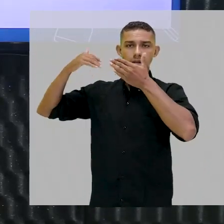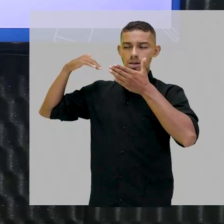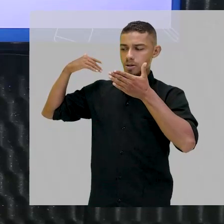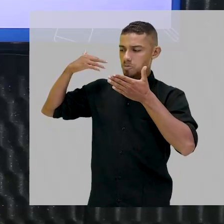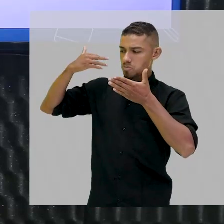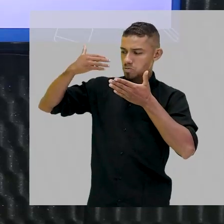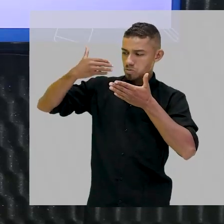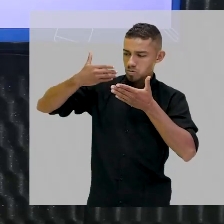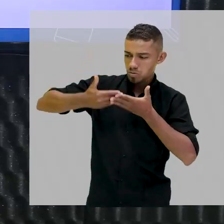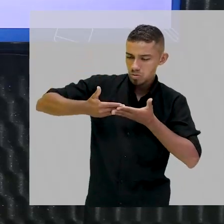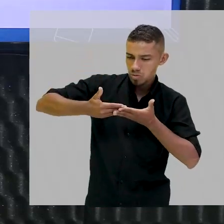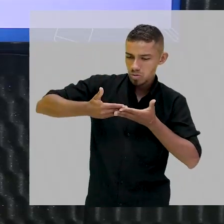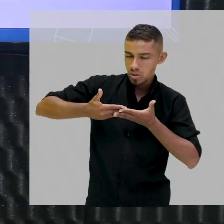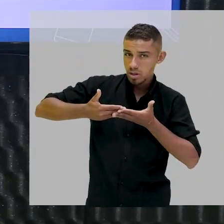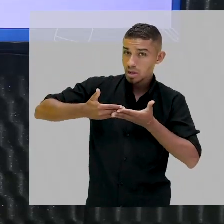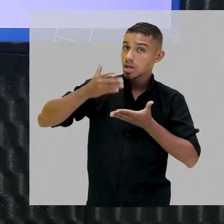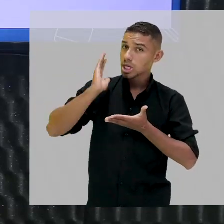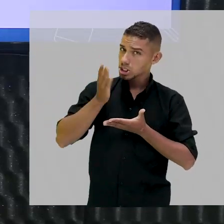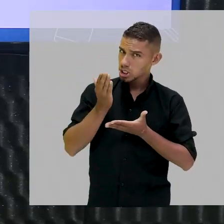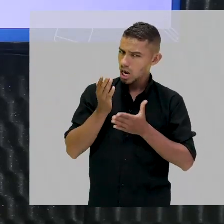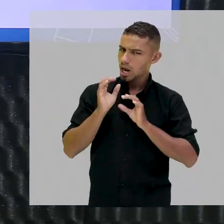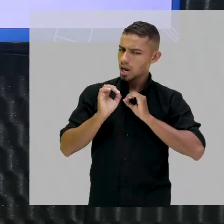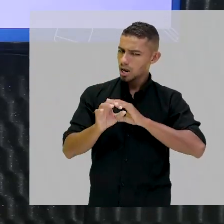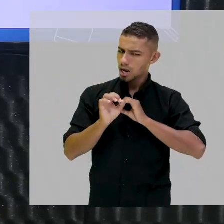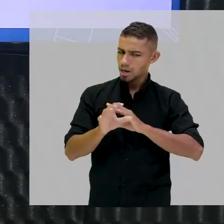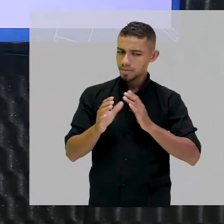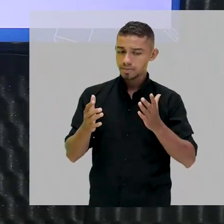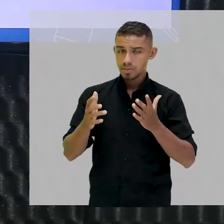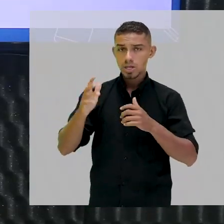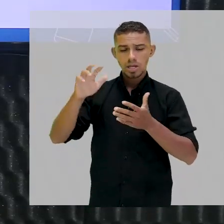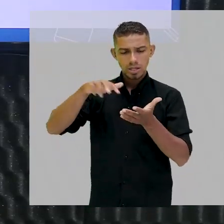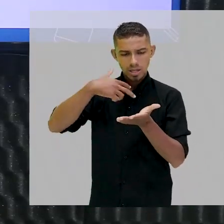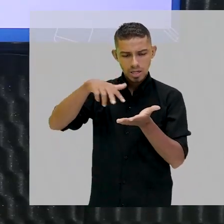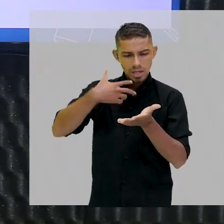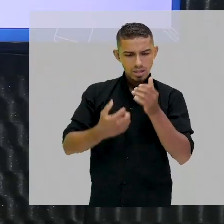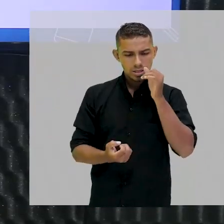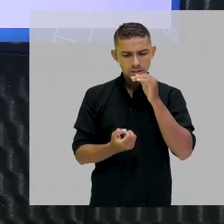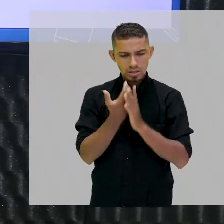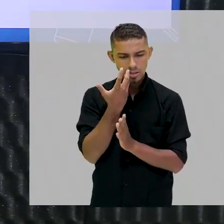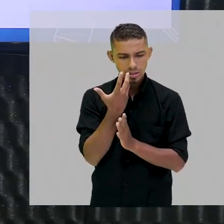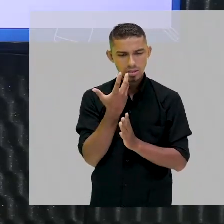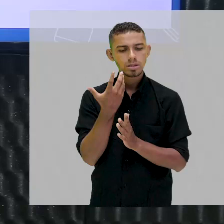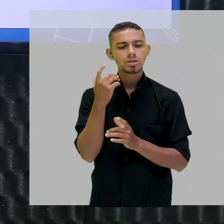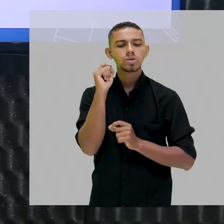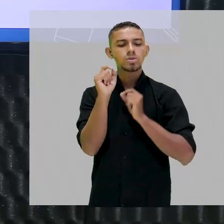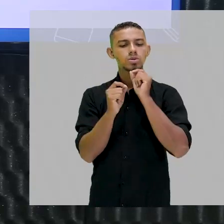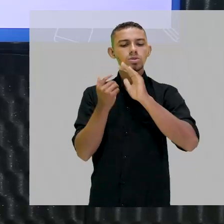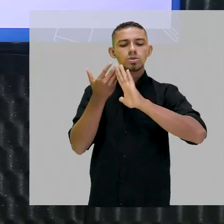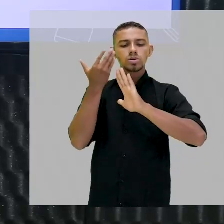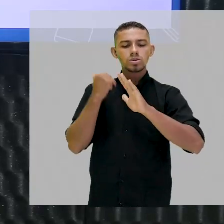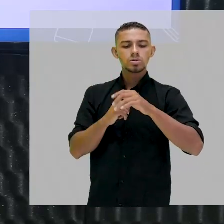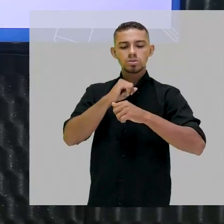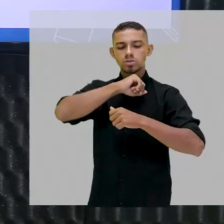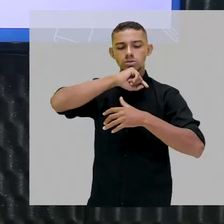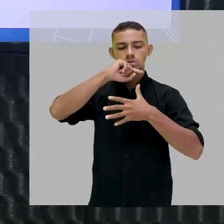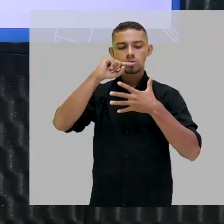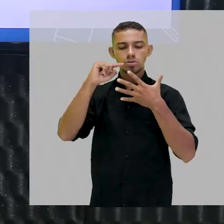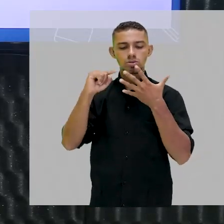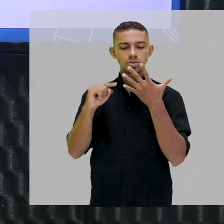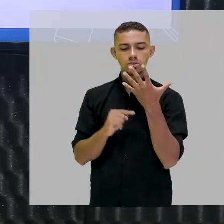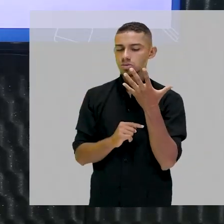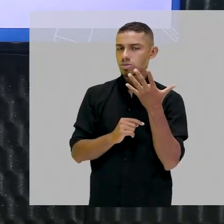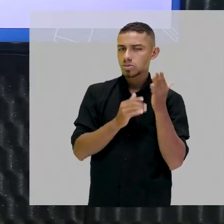dança. Já dei essa aula para vocês. Dança origem. Aí eu dividi em